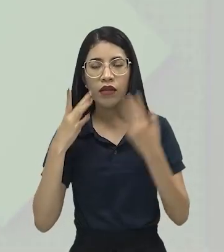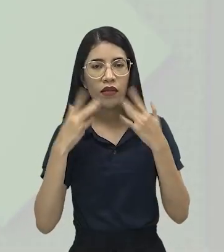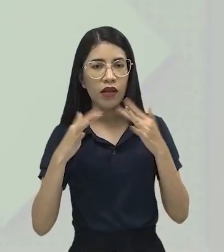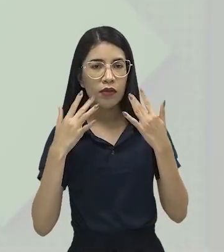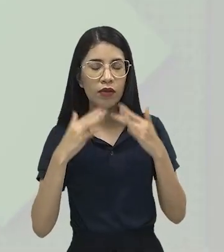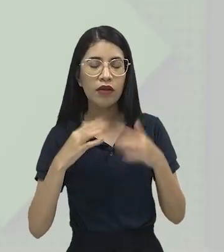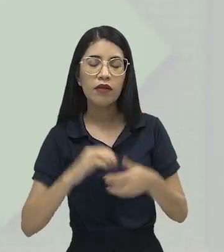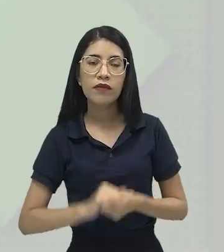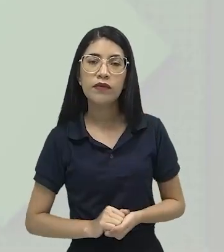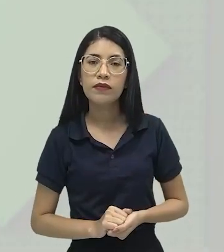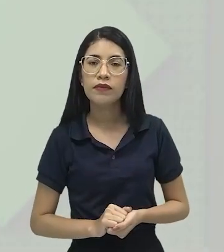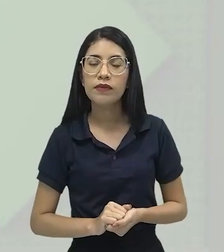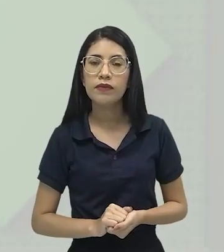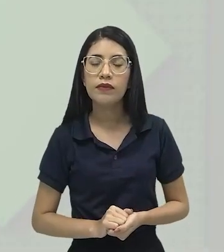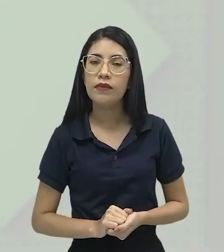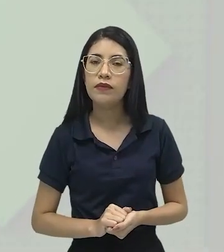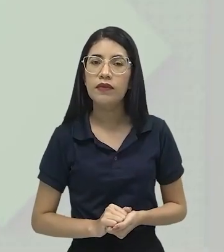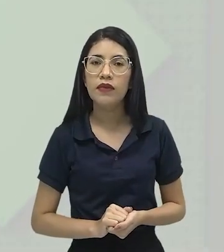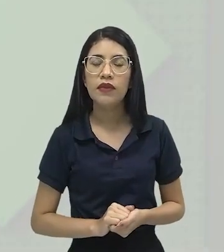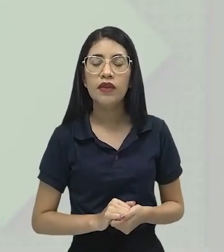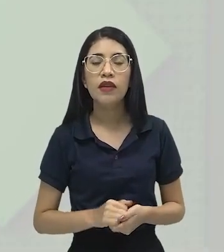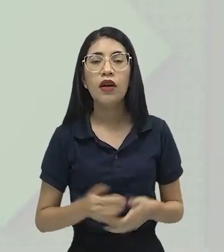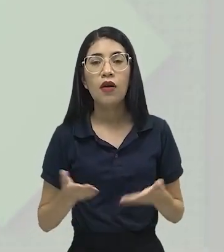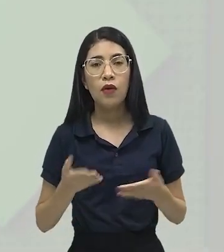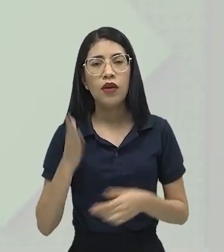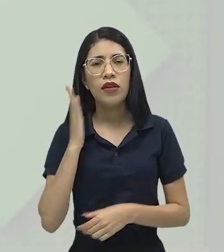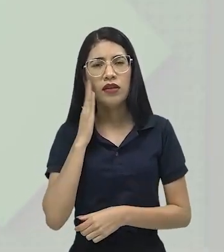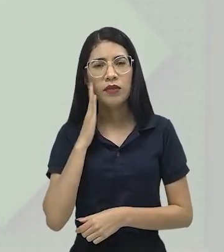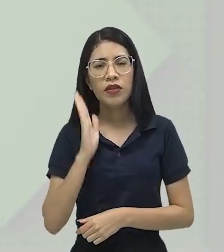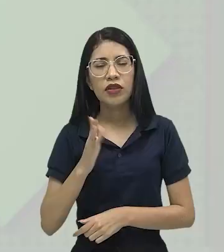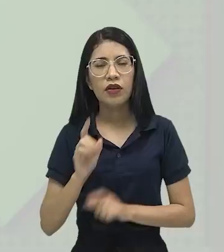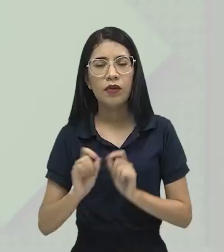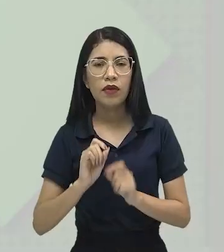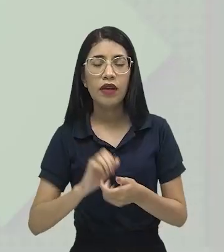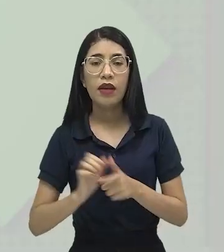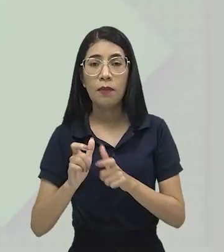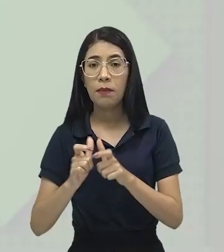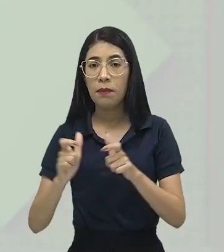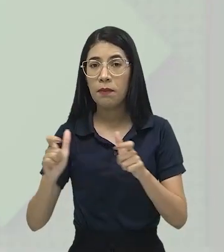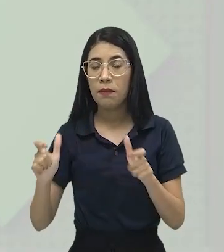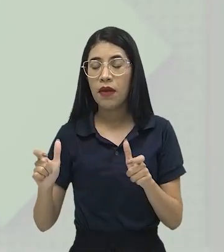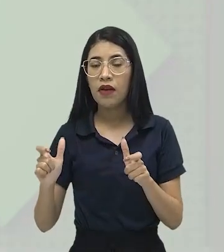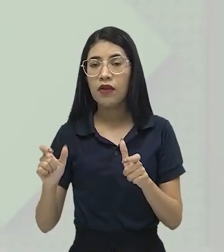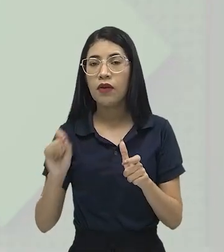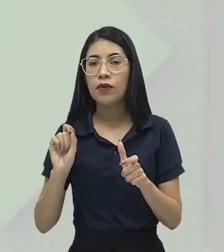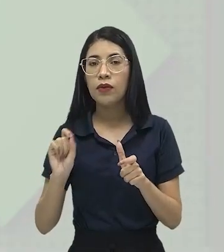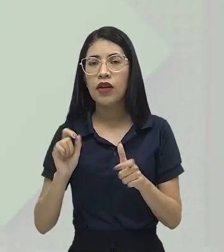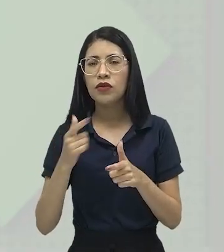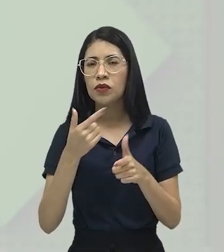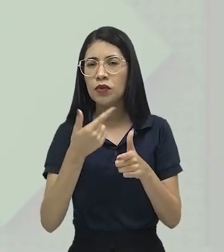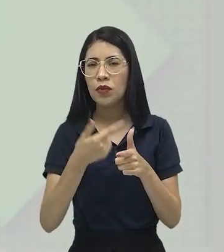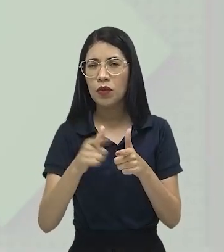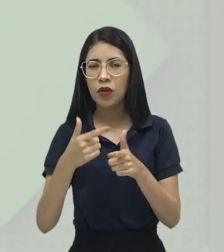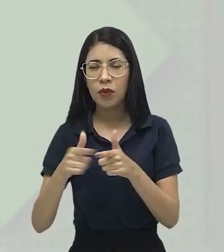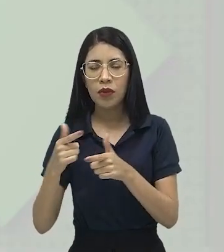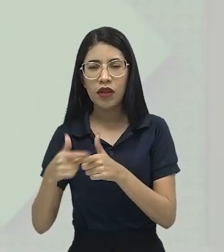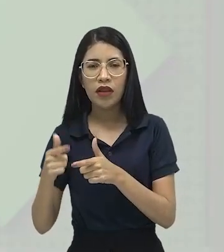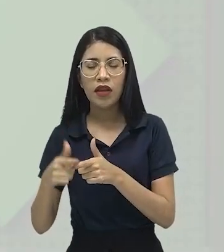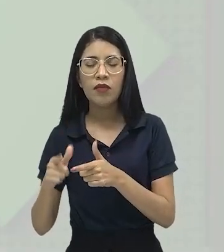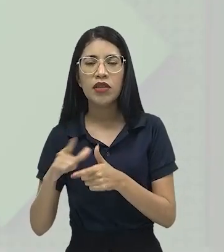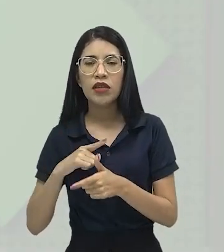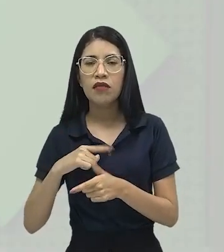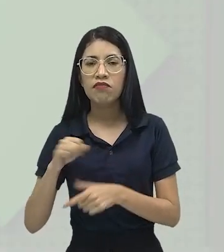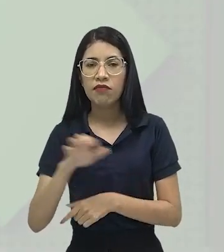natural, né? Então, hoje a gente sabe que maior parte desses problemas causados aí